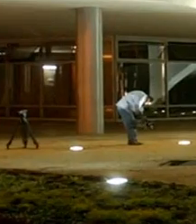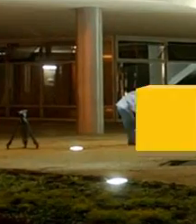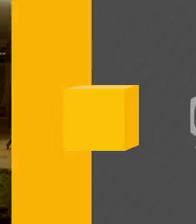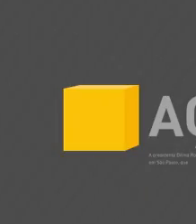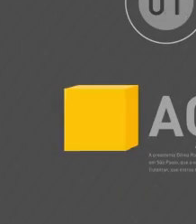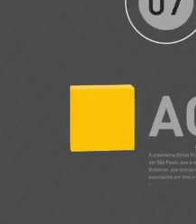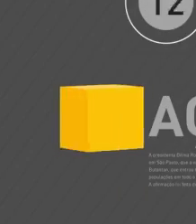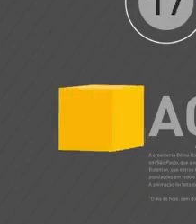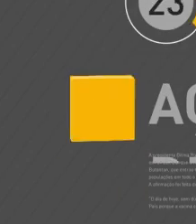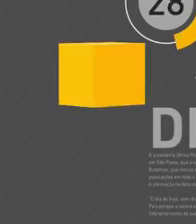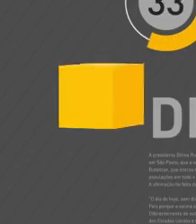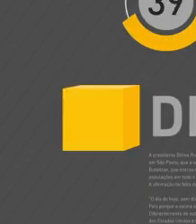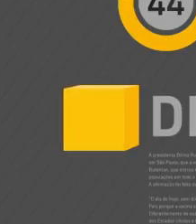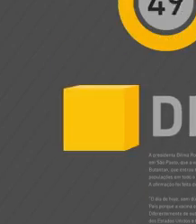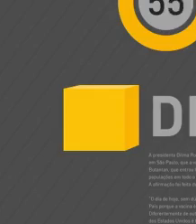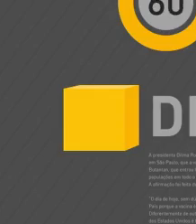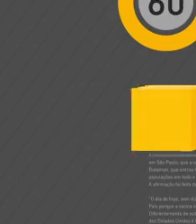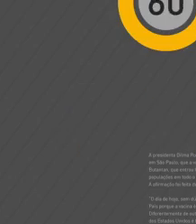o